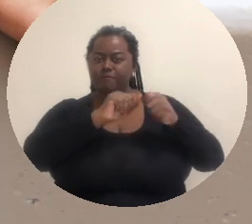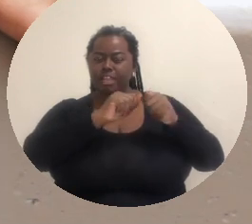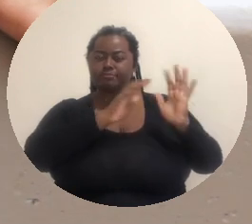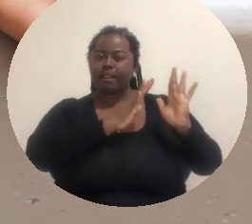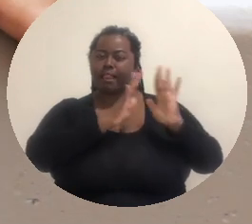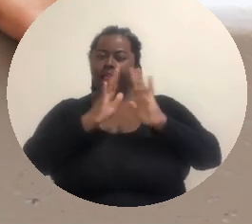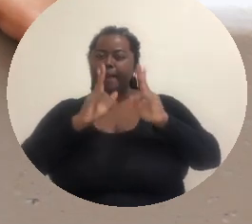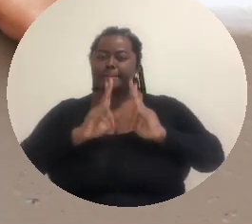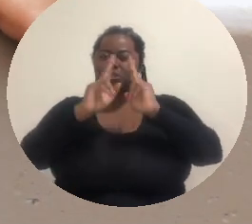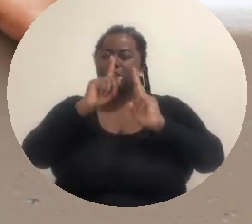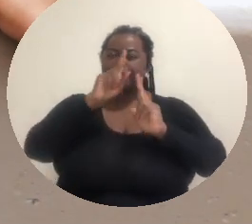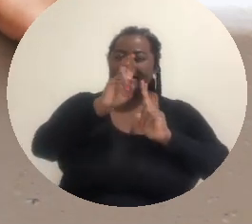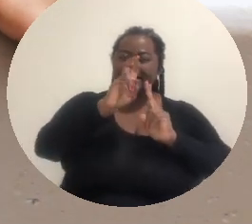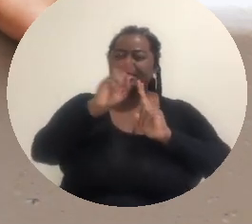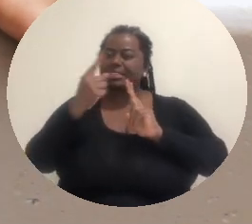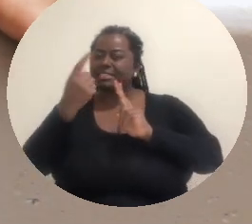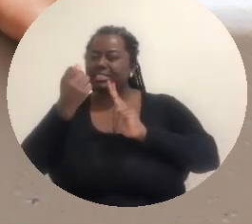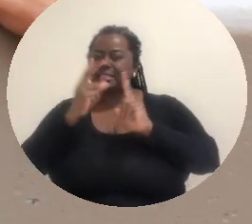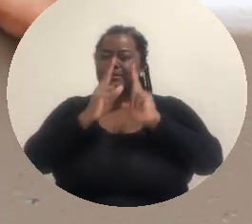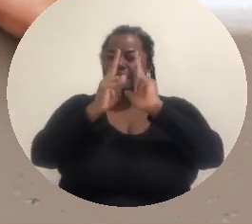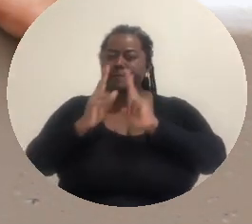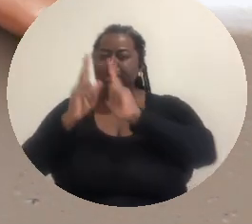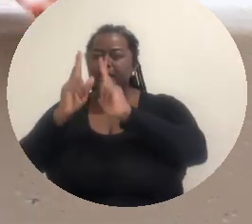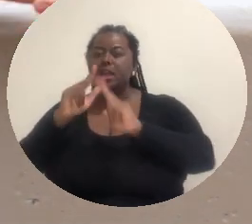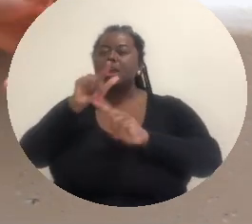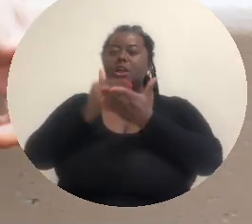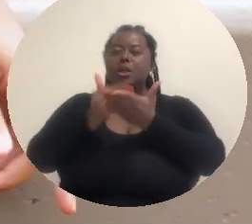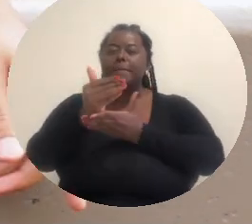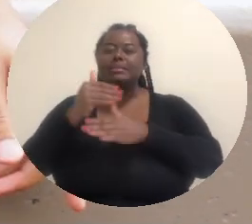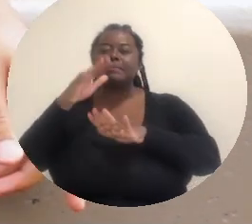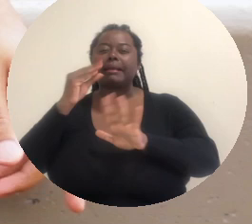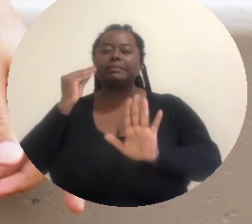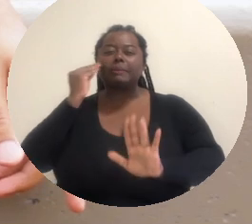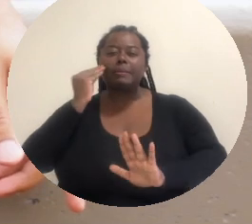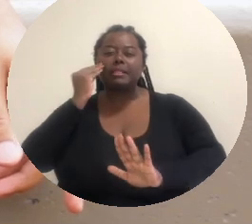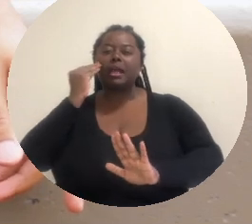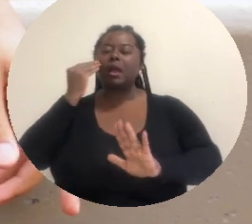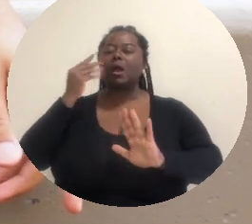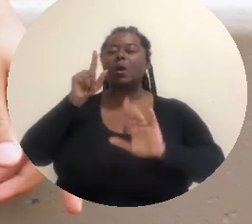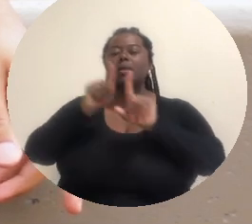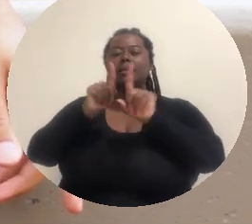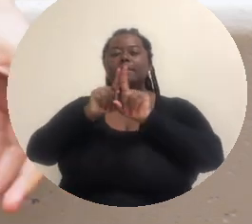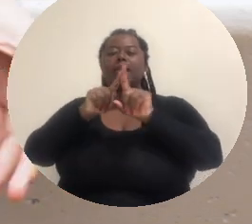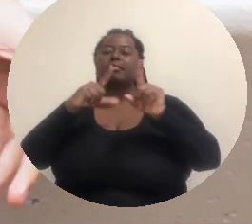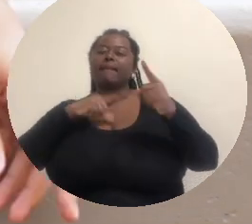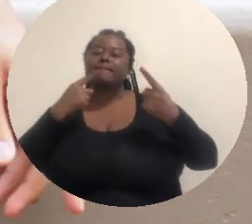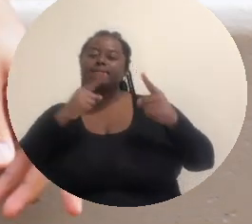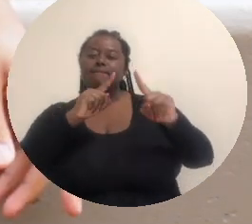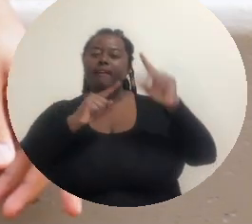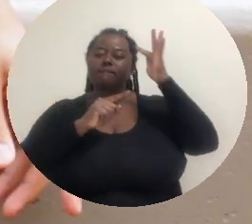aí, ele começa a ficar muito mais experimental e brincar com algumas questões mais filosóficas e ter